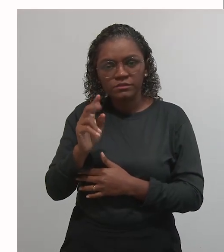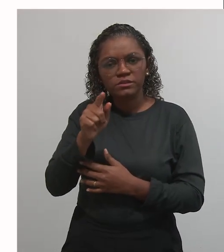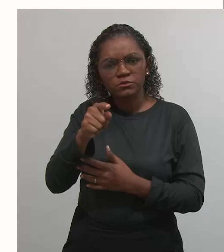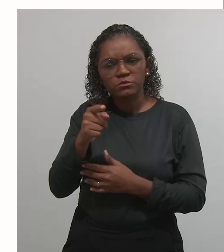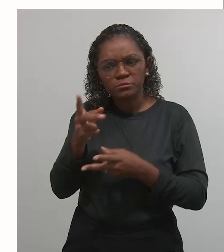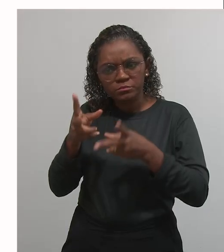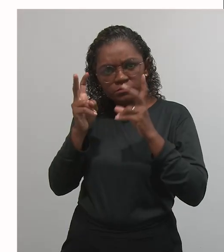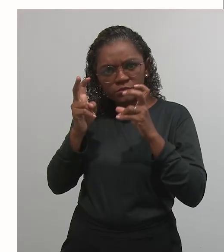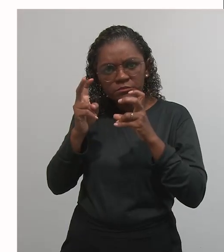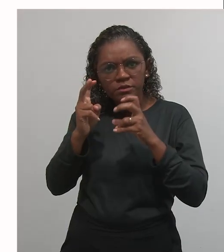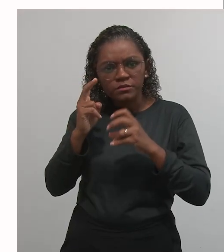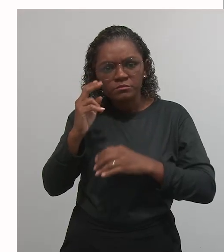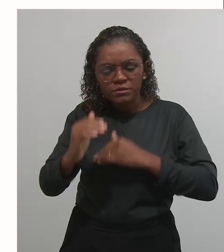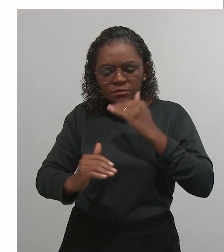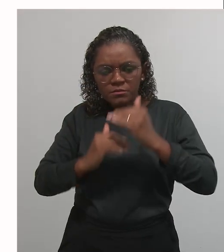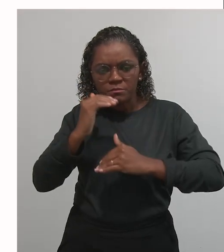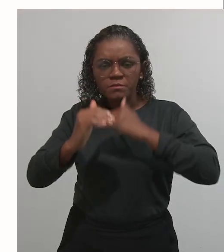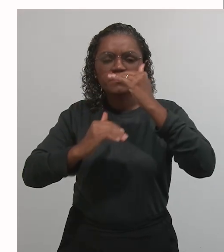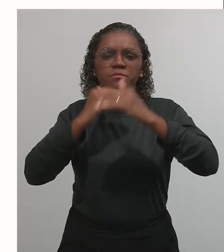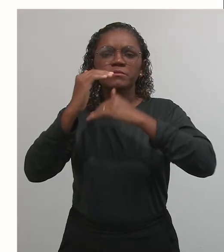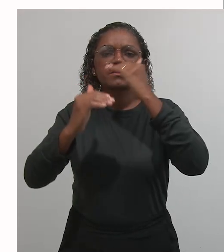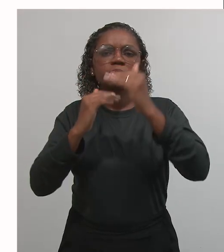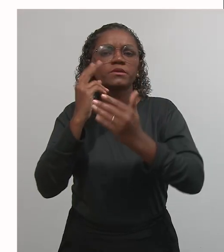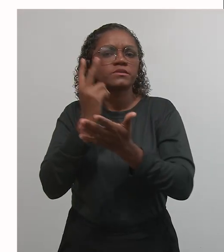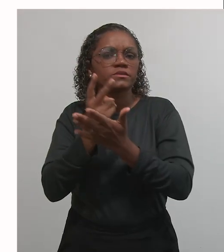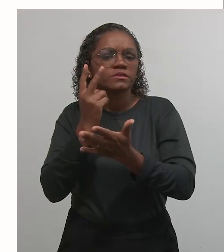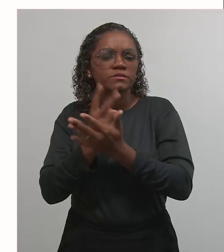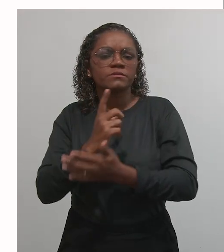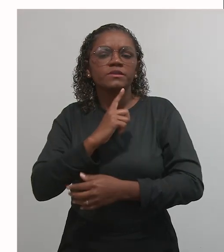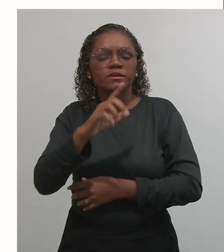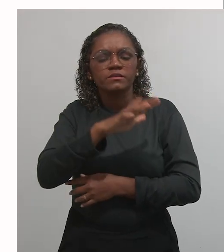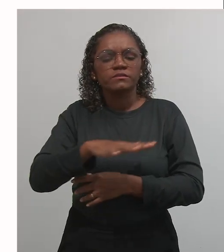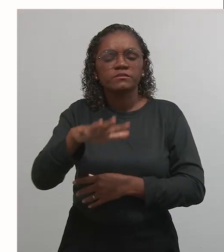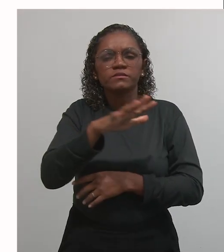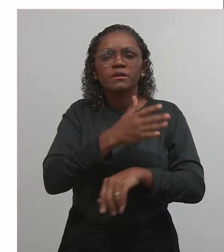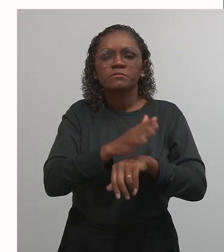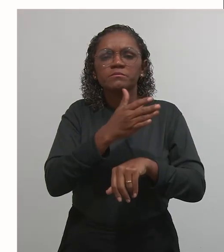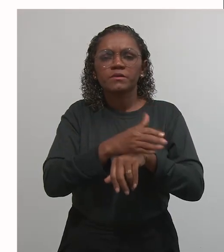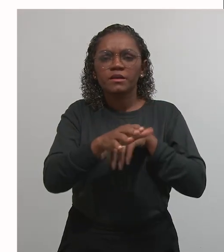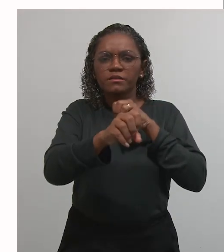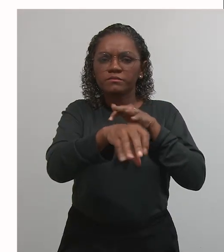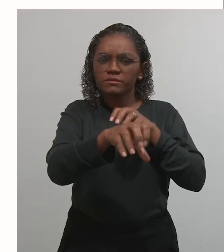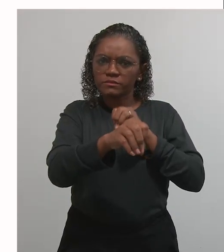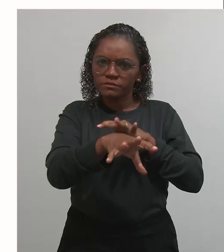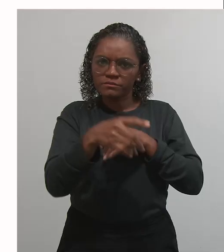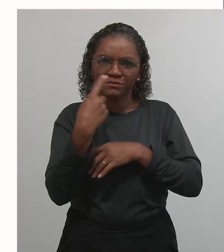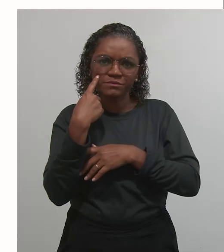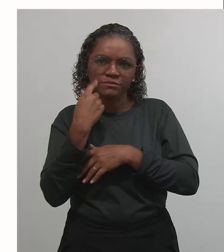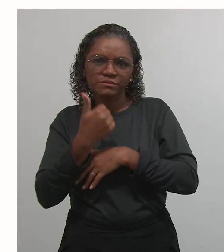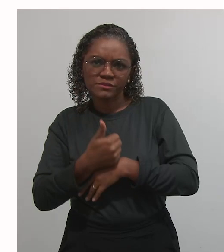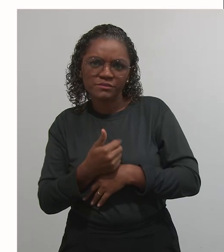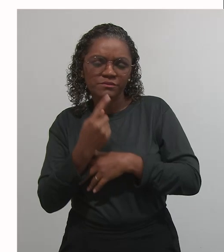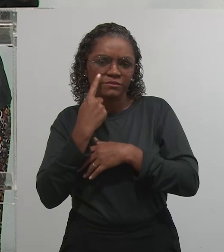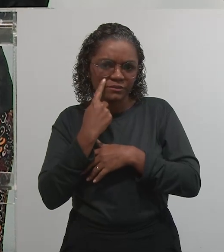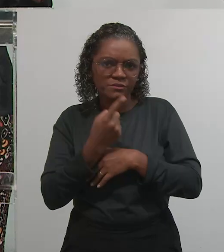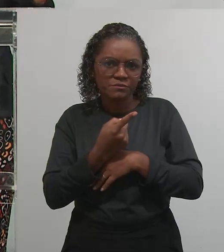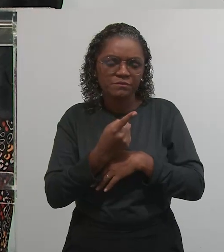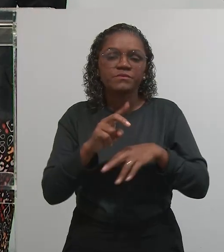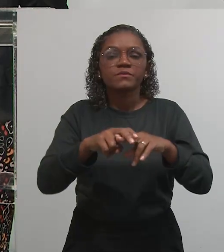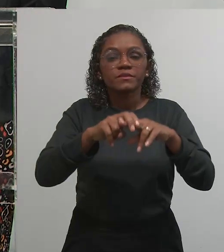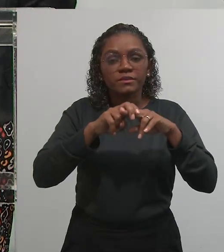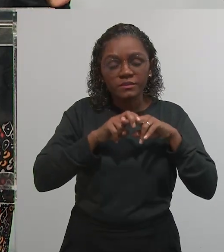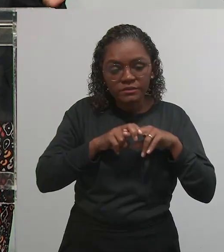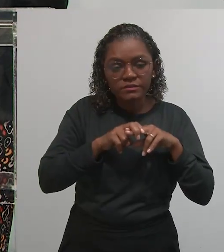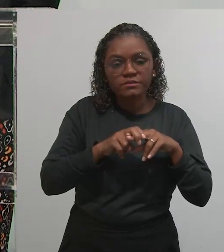filosófica e histórica, ela acaba desaguando na prática educacional? Então, nesse momento, a gente chegou aqui vendo que o